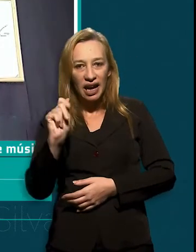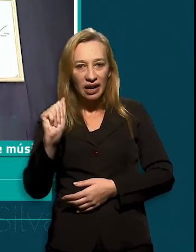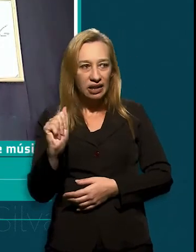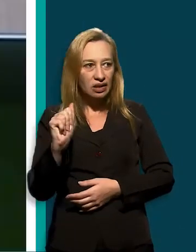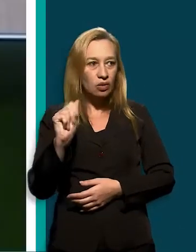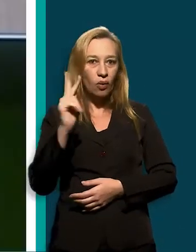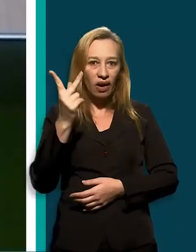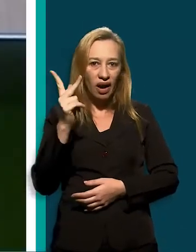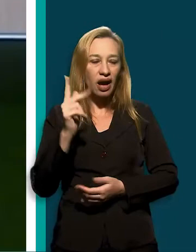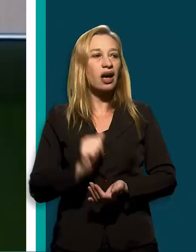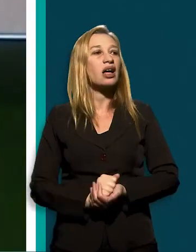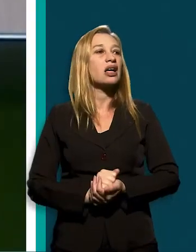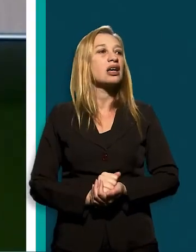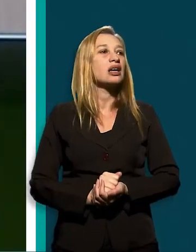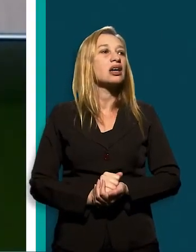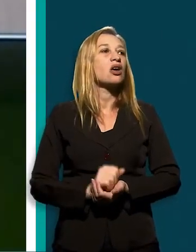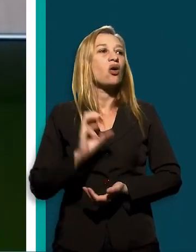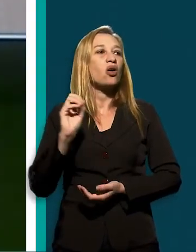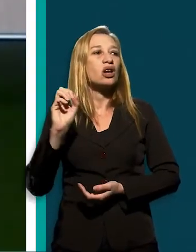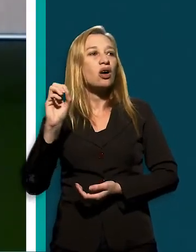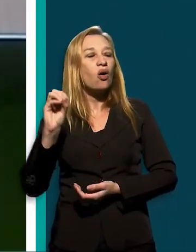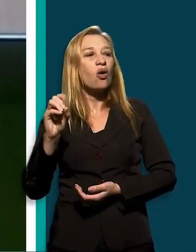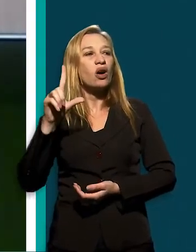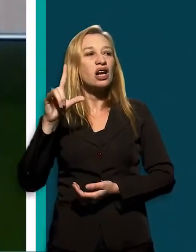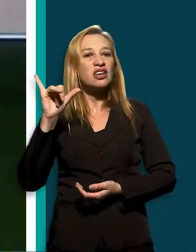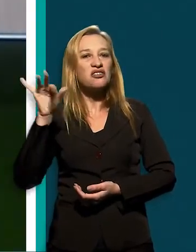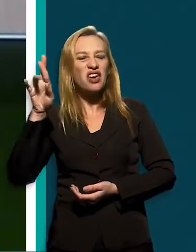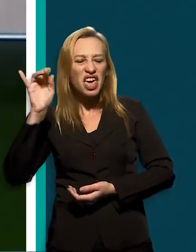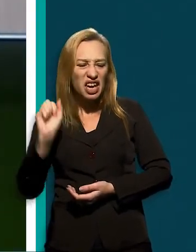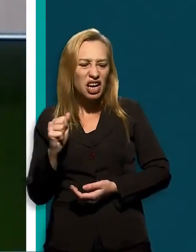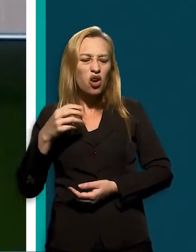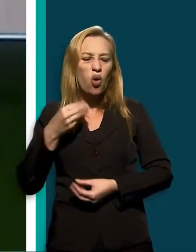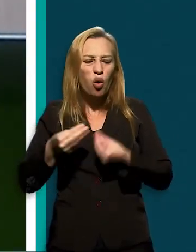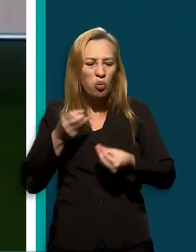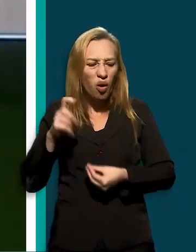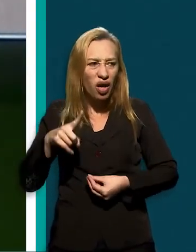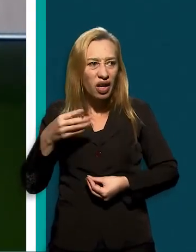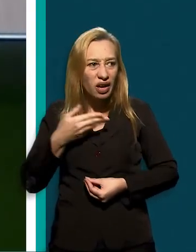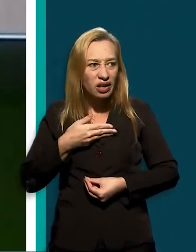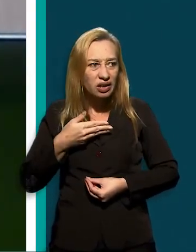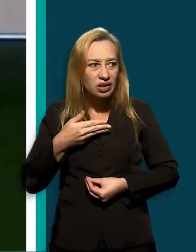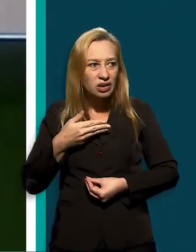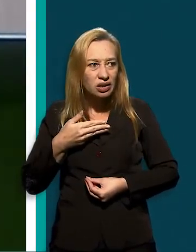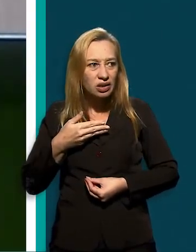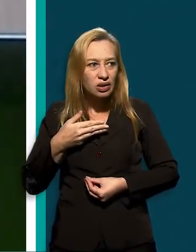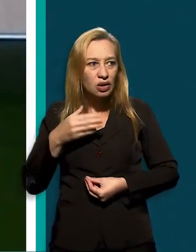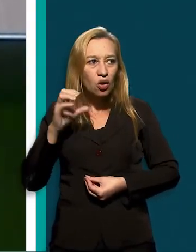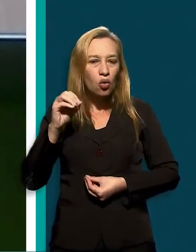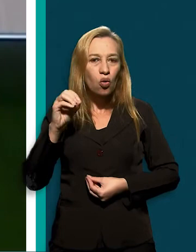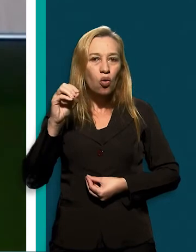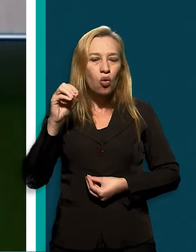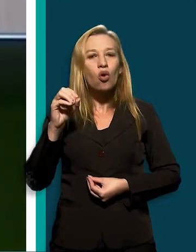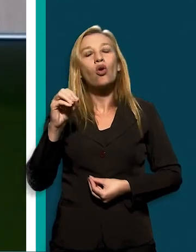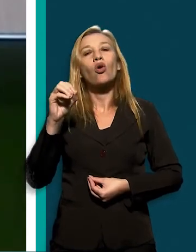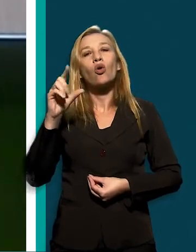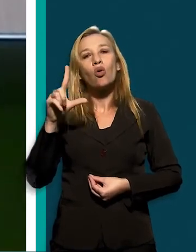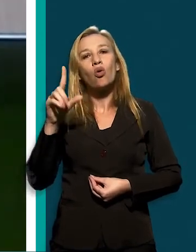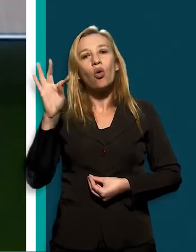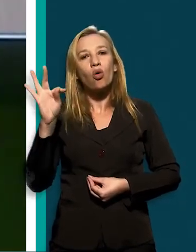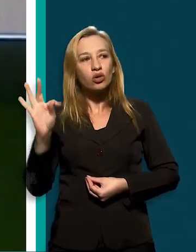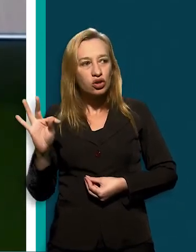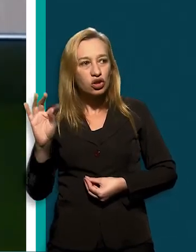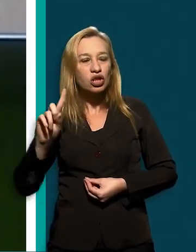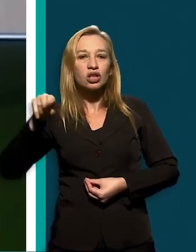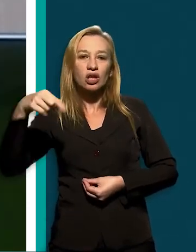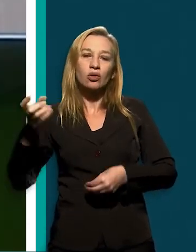com H, Érica Oliveira, @ como que é mesmo? Viu? Nem isso tem. É Érica Oliveira Coach e